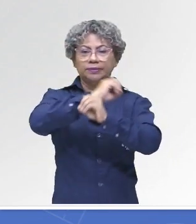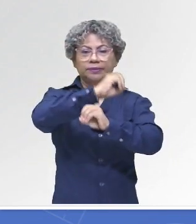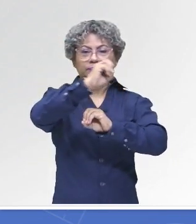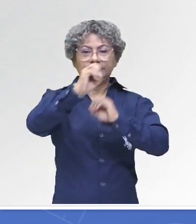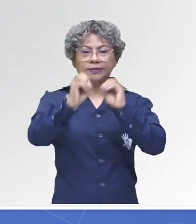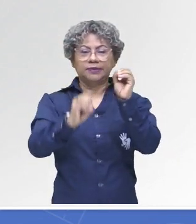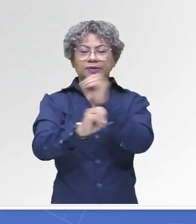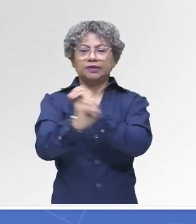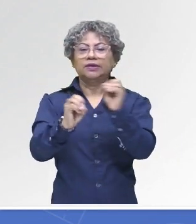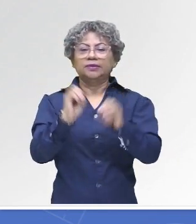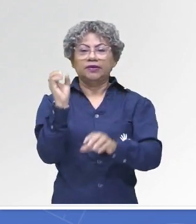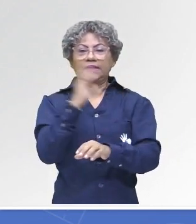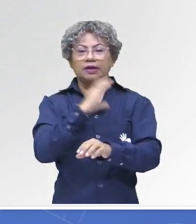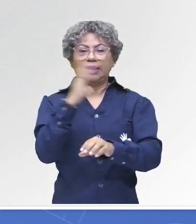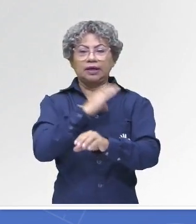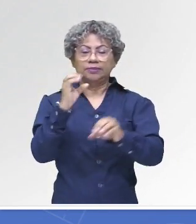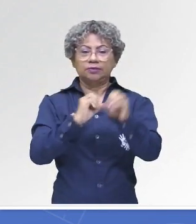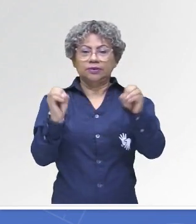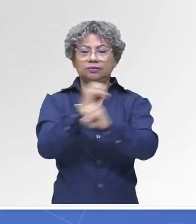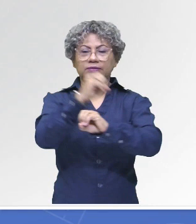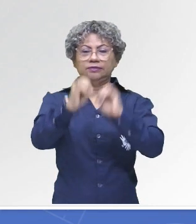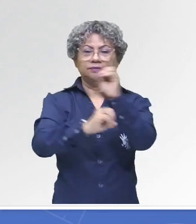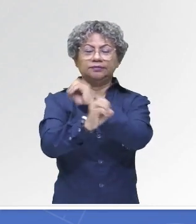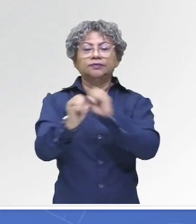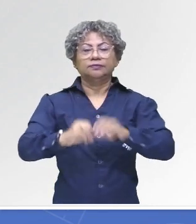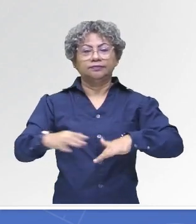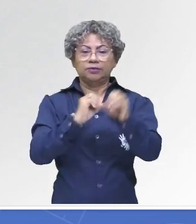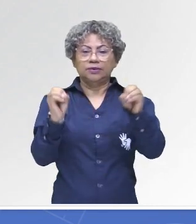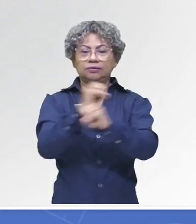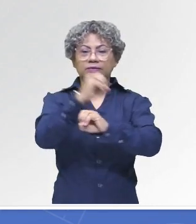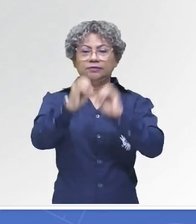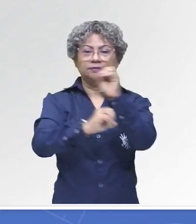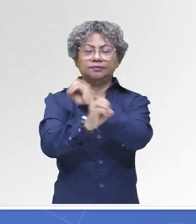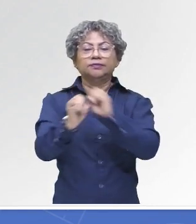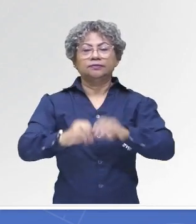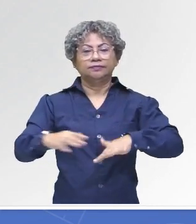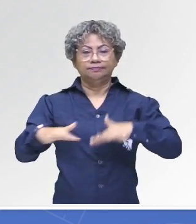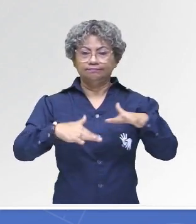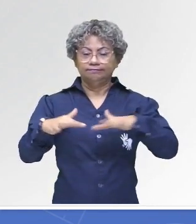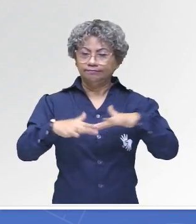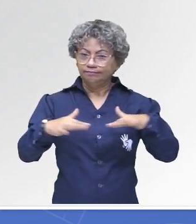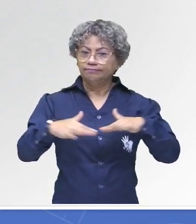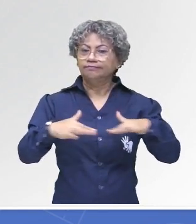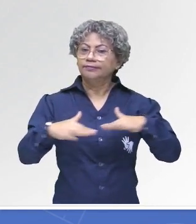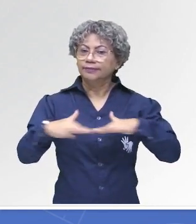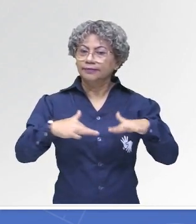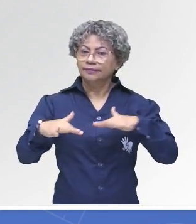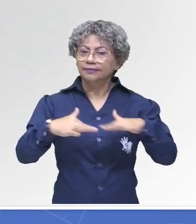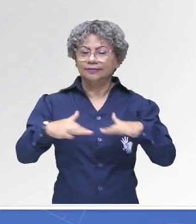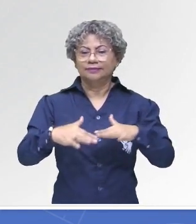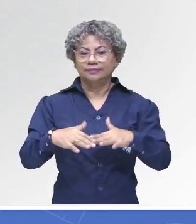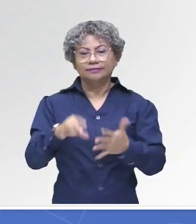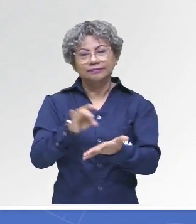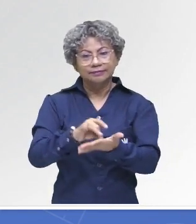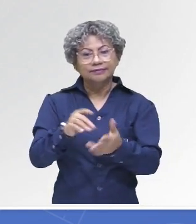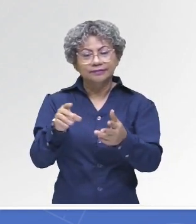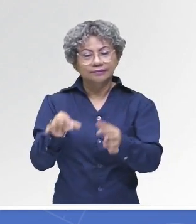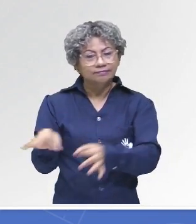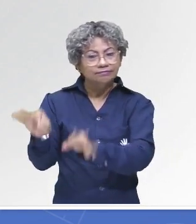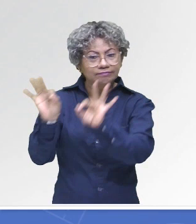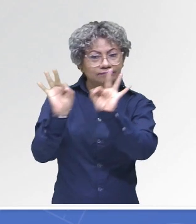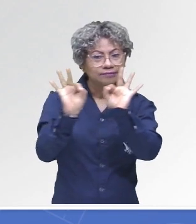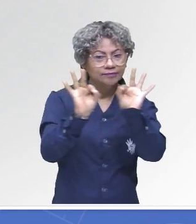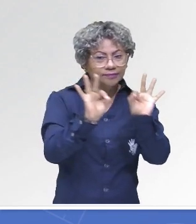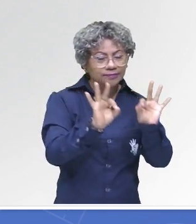e as moléculas estão mais agitadas, em um movimento mais frenético, não é verdade? Então, veja só, aí está